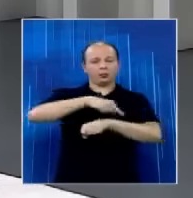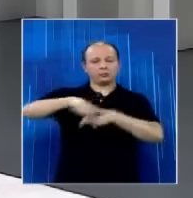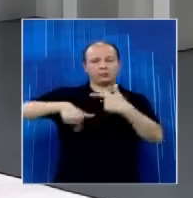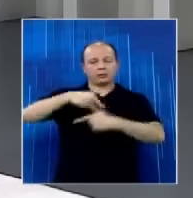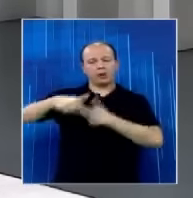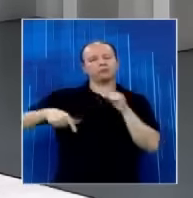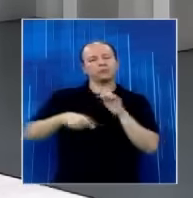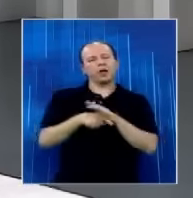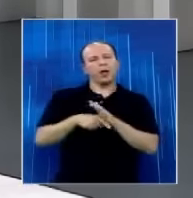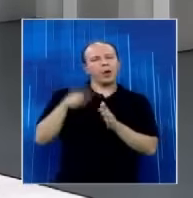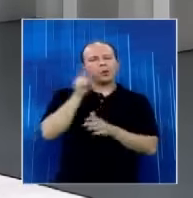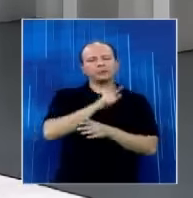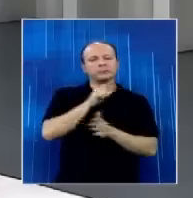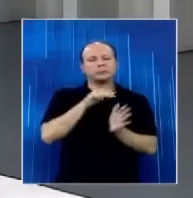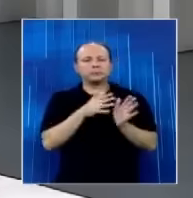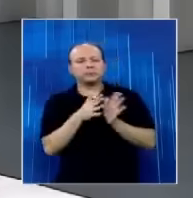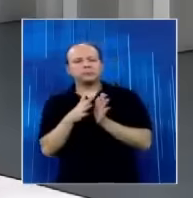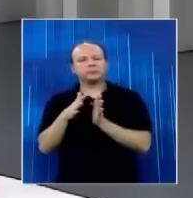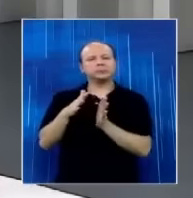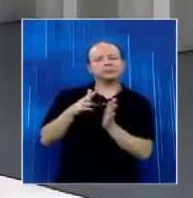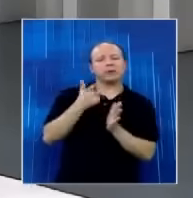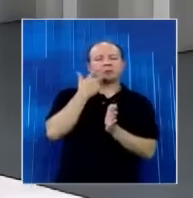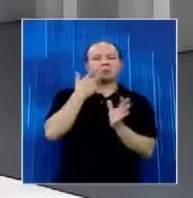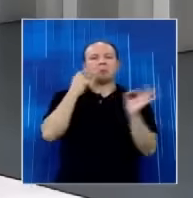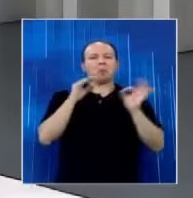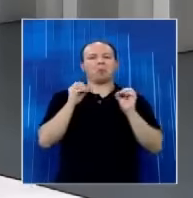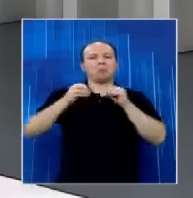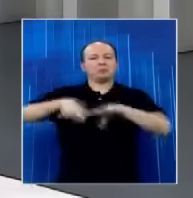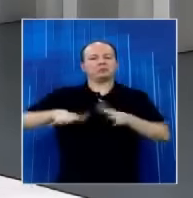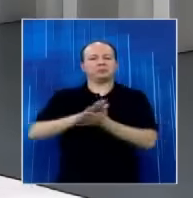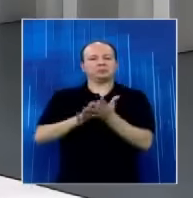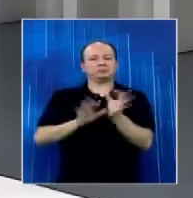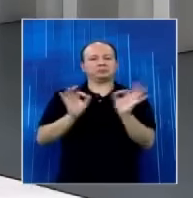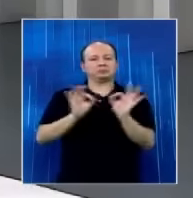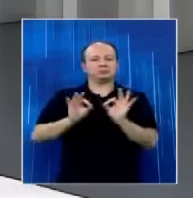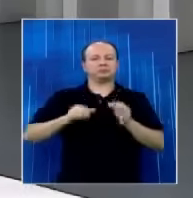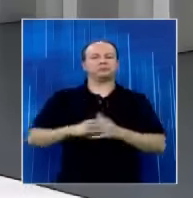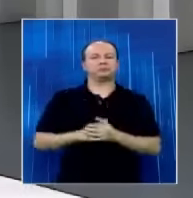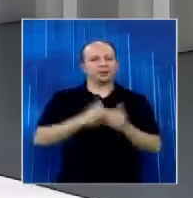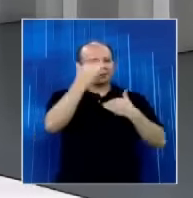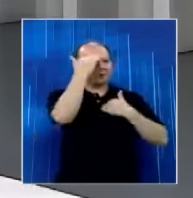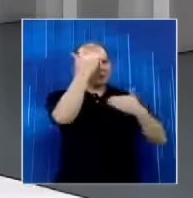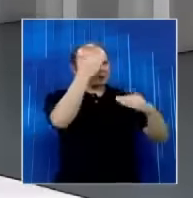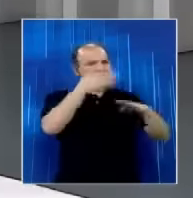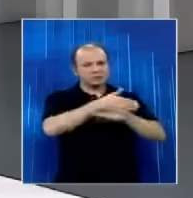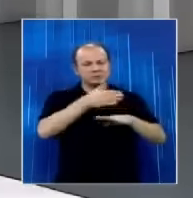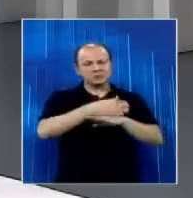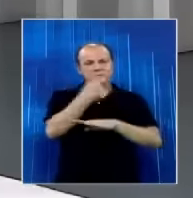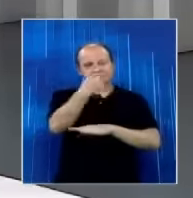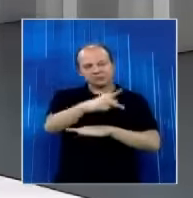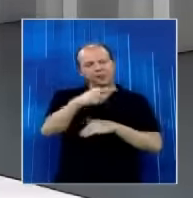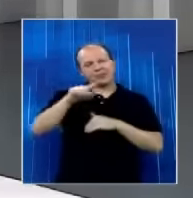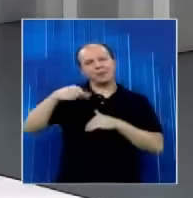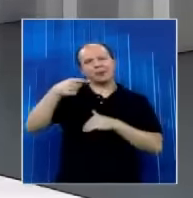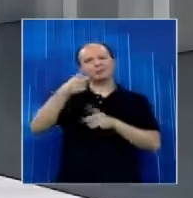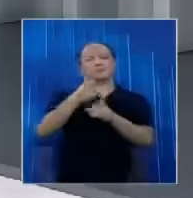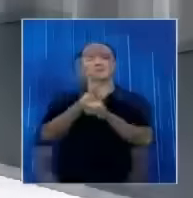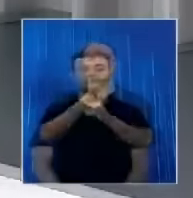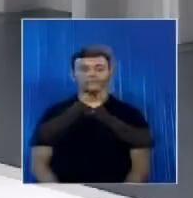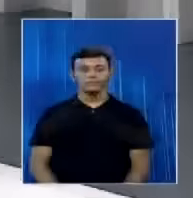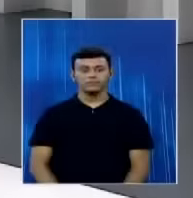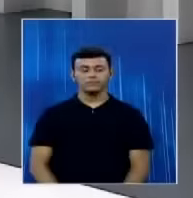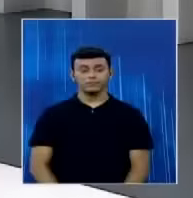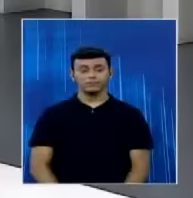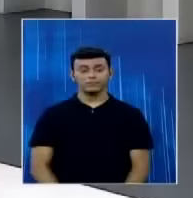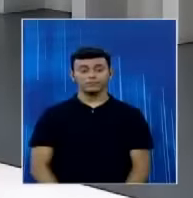ele conseguiu escorregar sem nenhum dano maior, eu diria. Toledo, muito obrigado pela obrigado sua participação. Até a próxima. Tássia, com